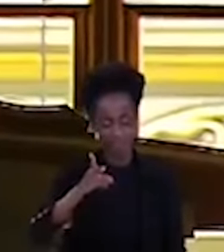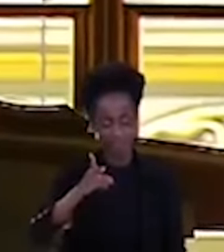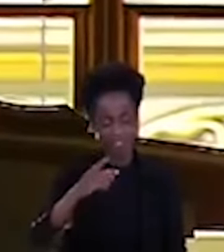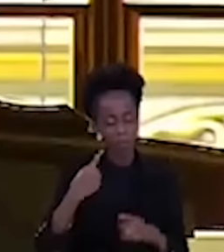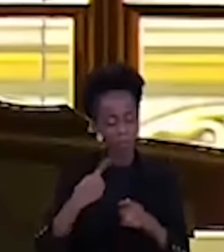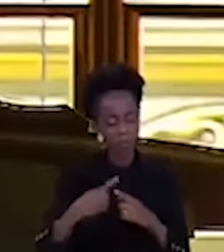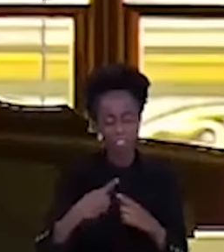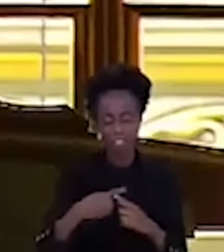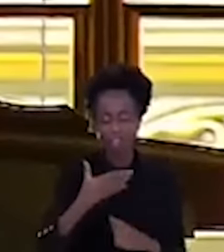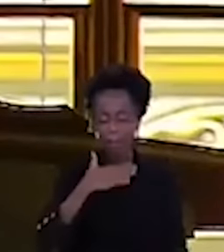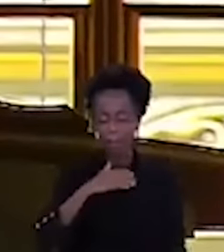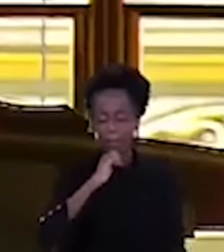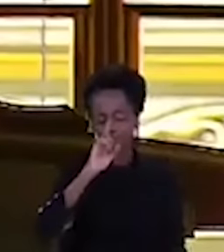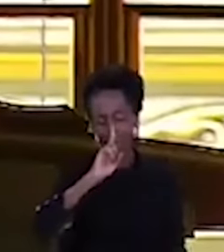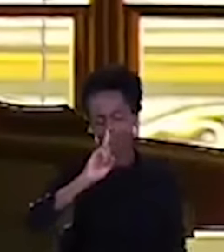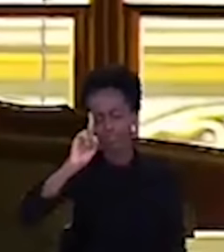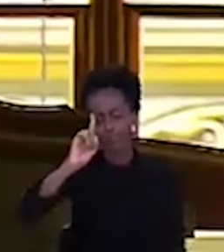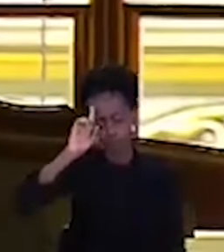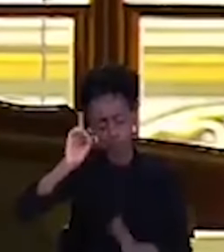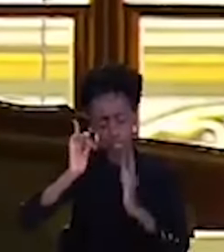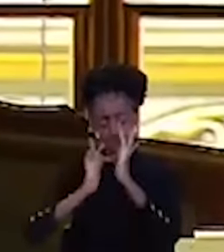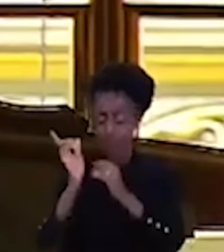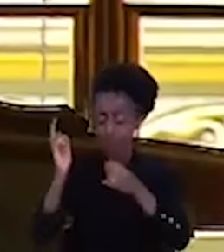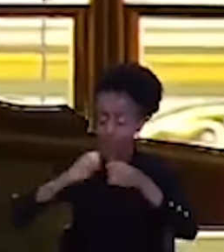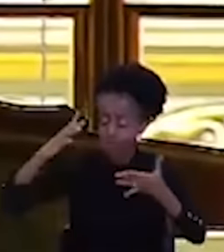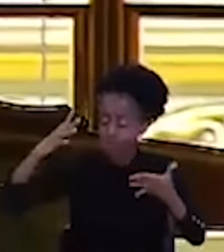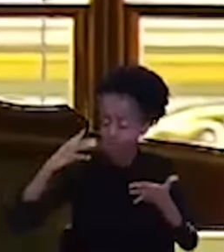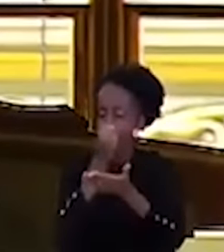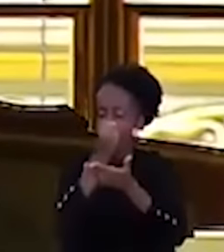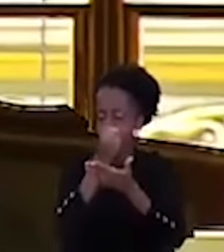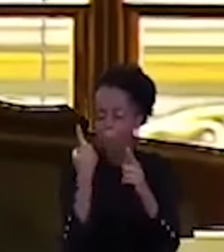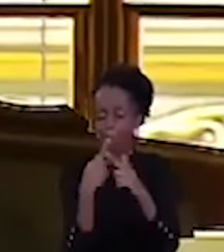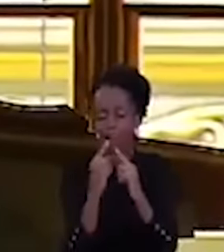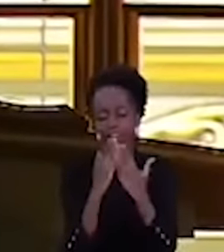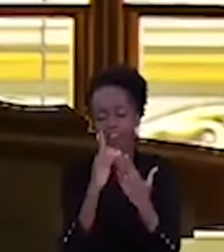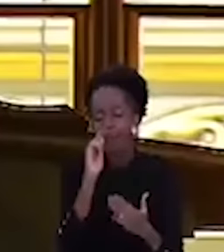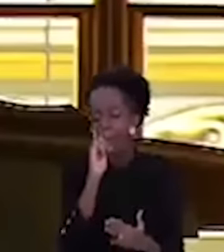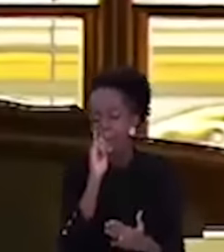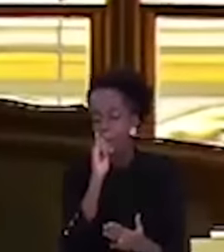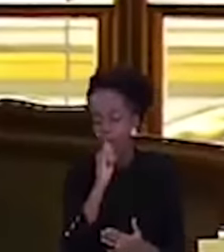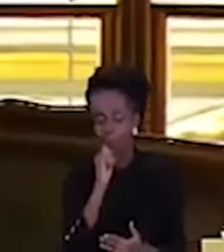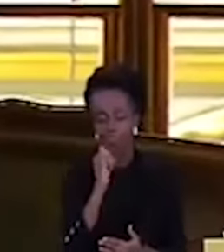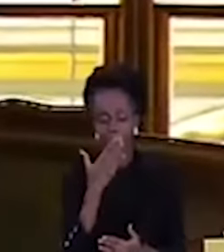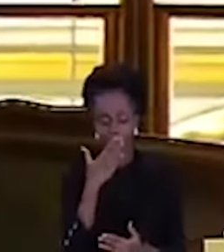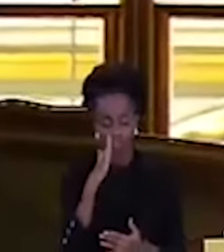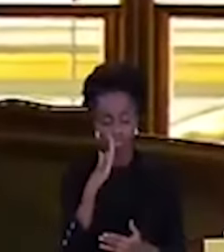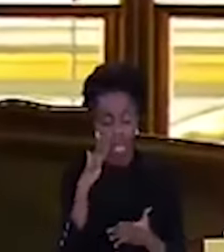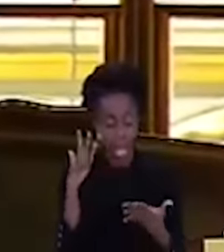Porque, meu Pai, um dia o Senhor virá nos buscar, como prometeste, em um abrir e fechar de